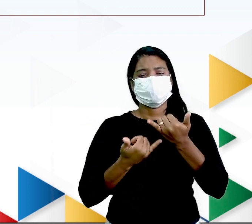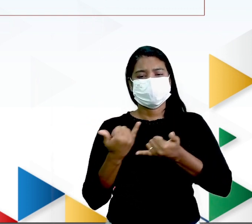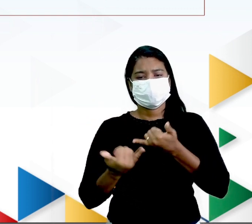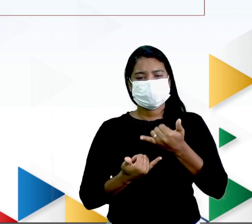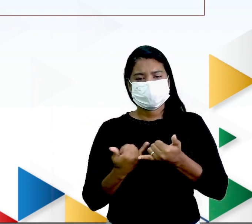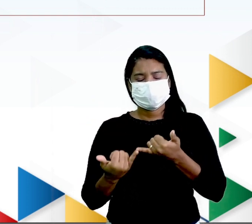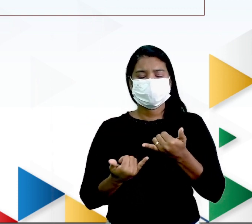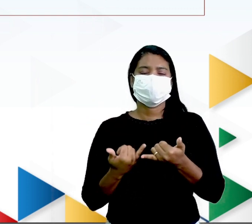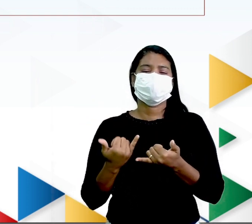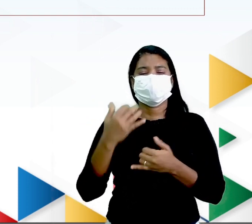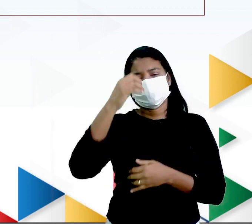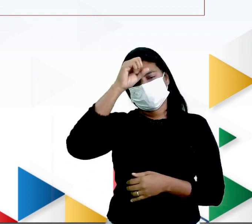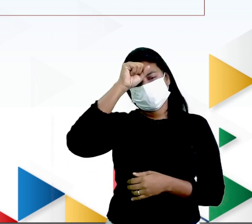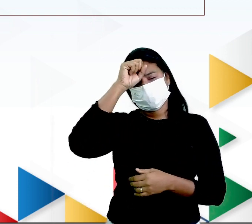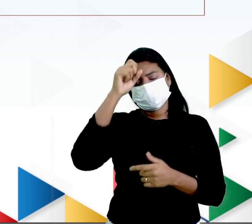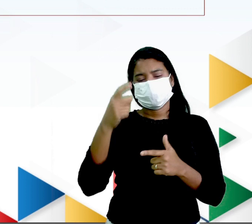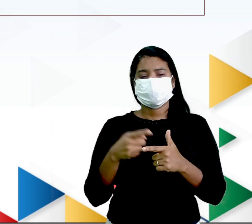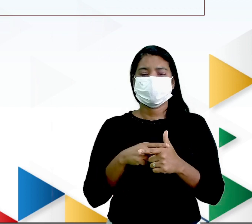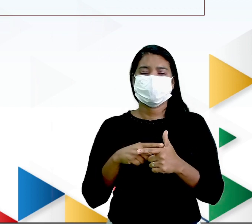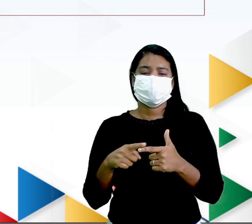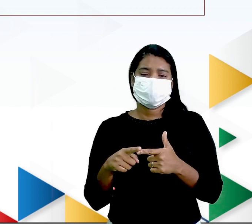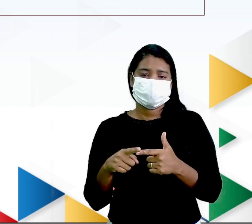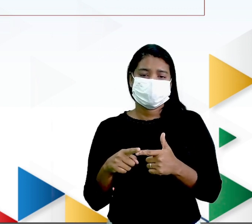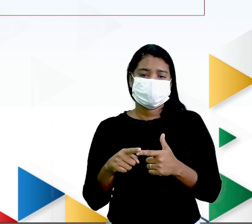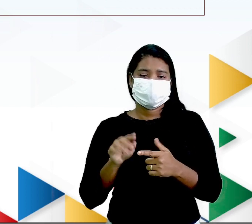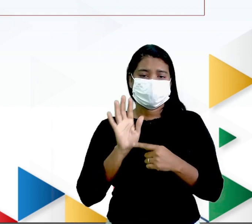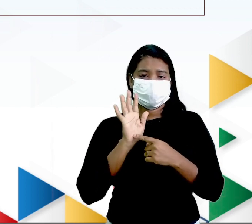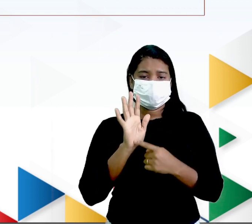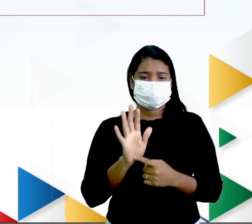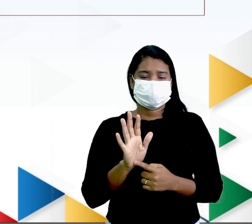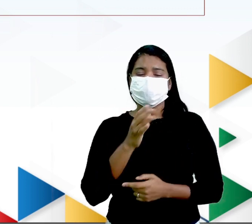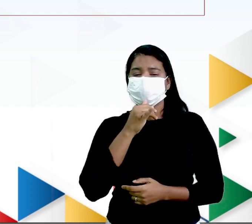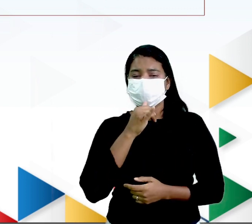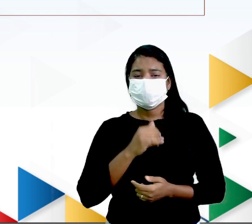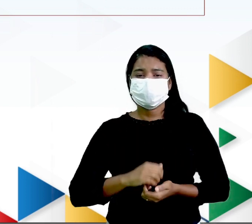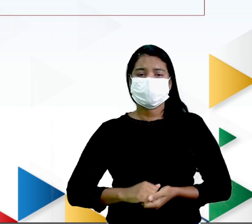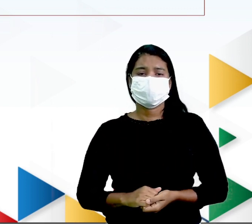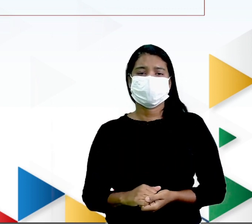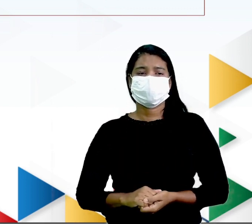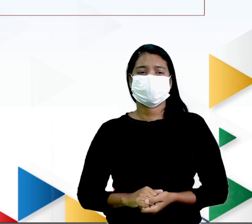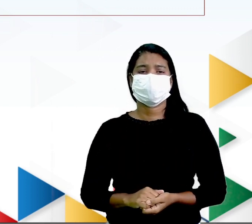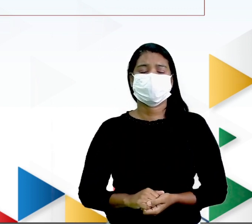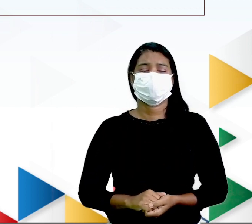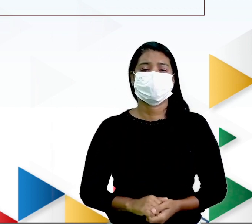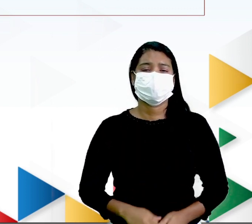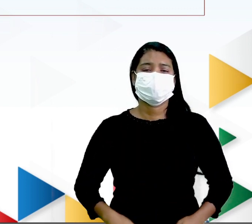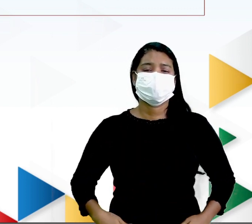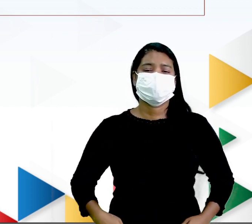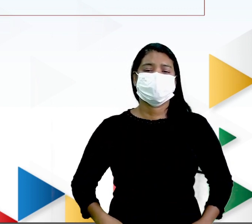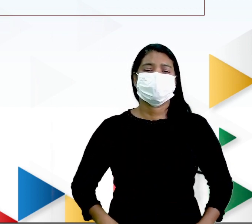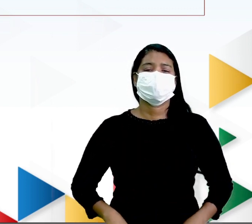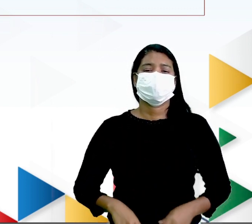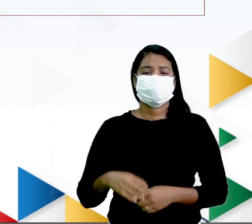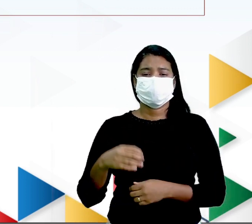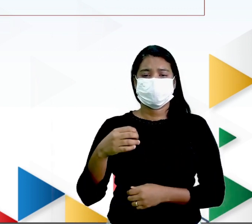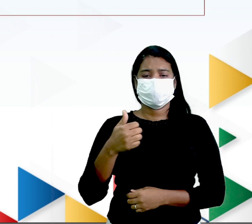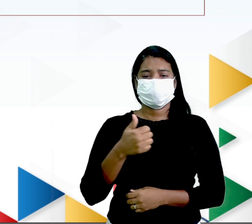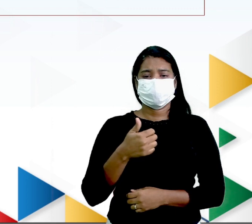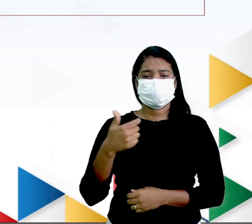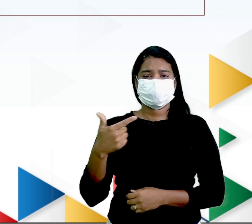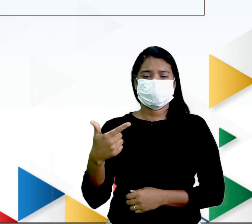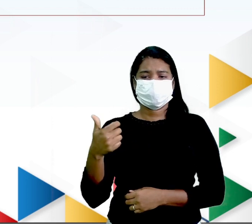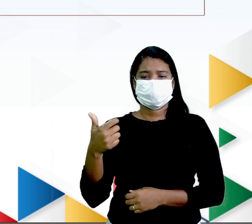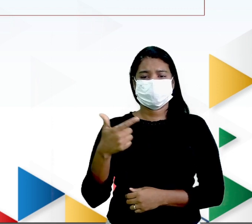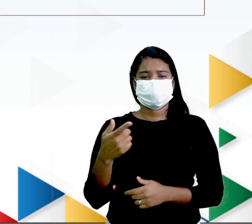tem as subdivisões de uma divisão e eu vou te mostrar. Por exemplo, na partilha, se eu tenho 12 doces para